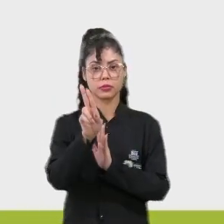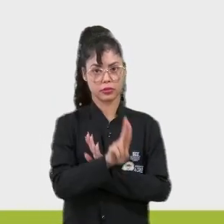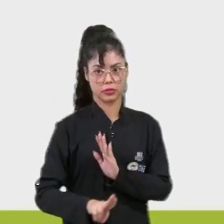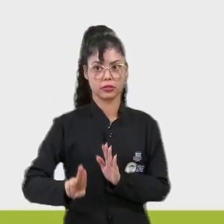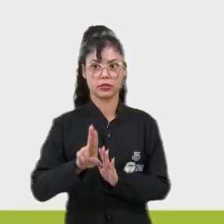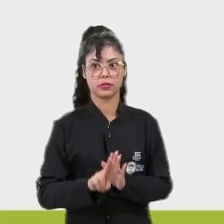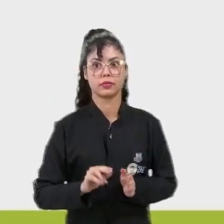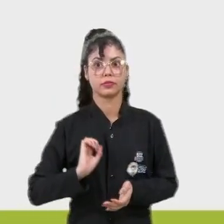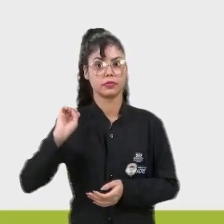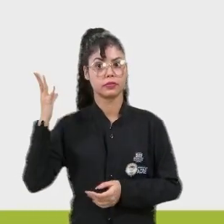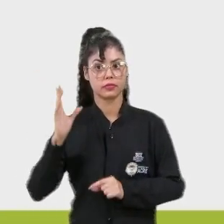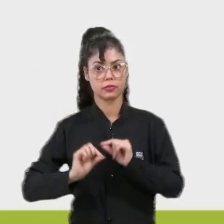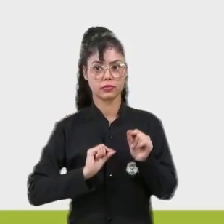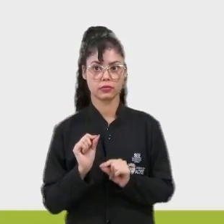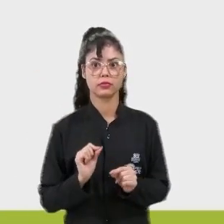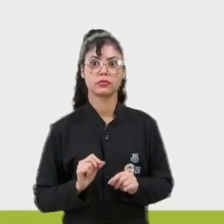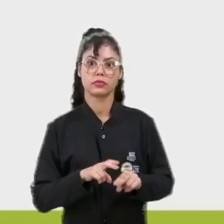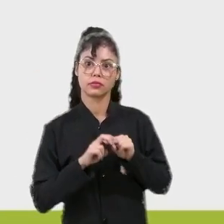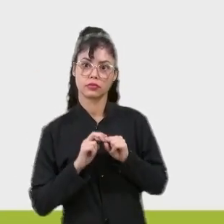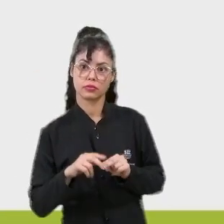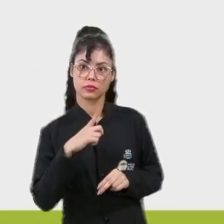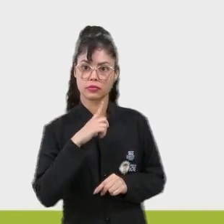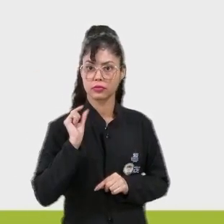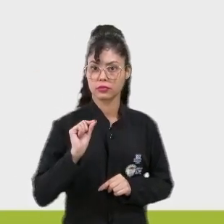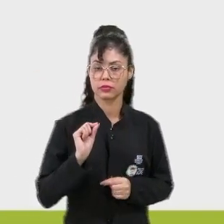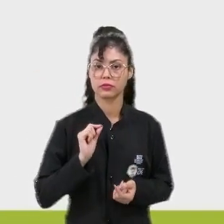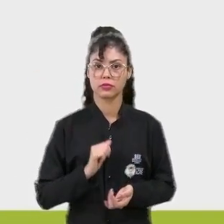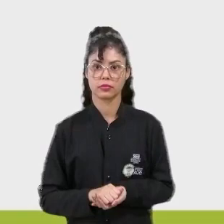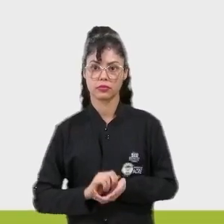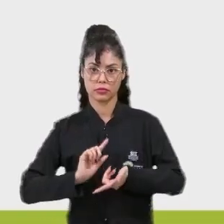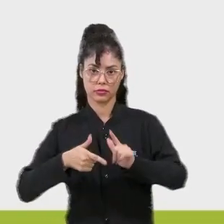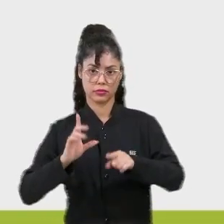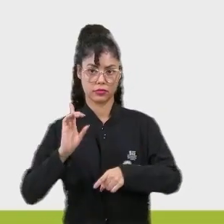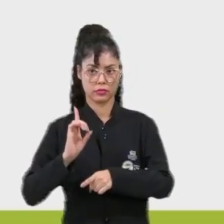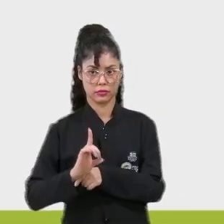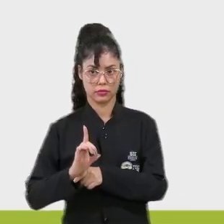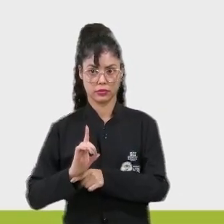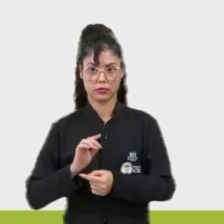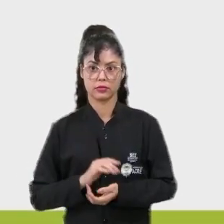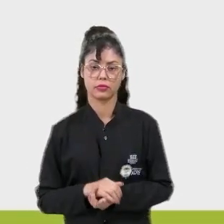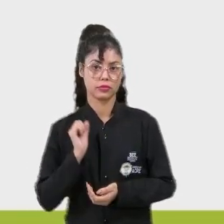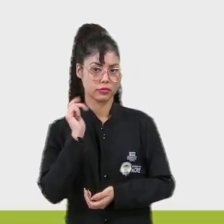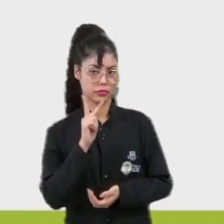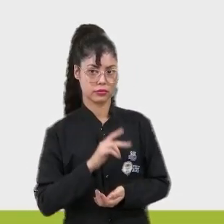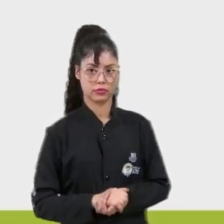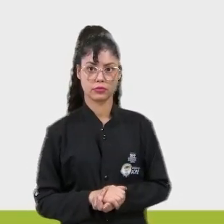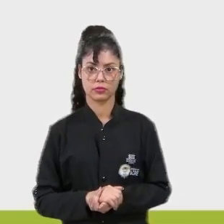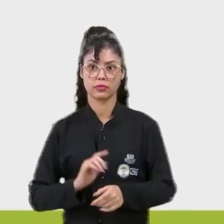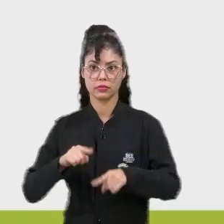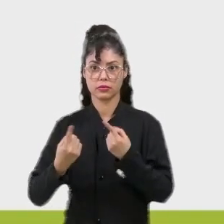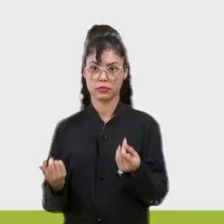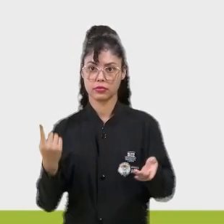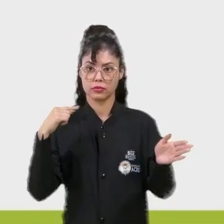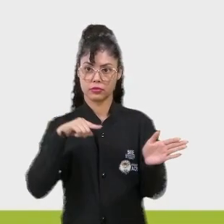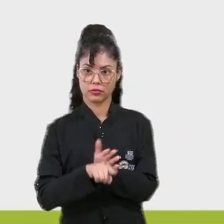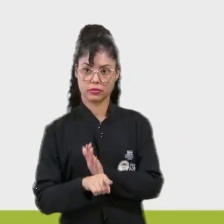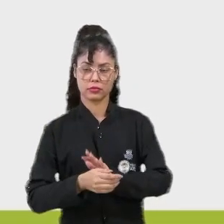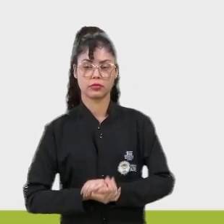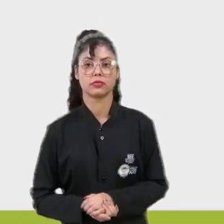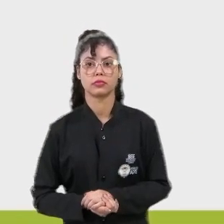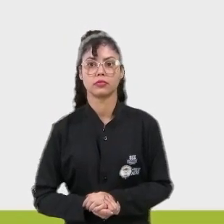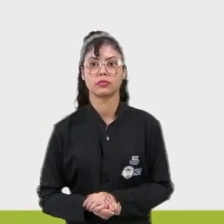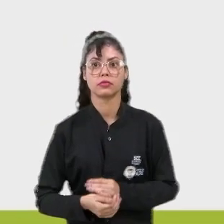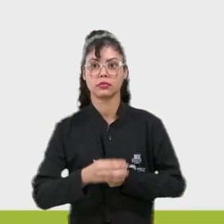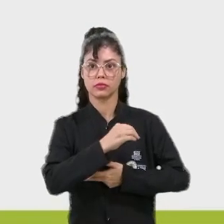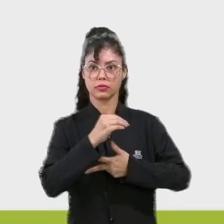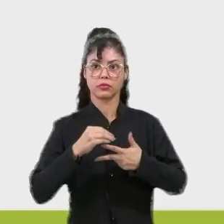utilizado. No caso, eu tenho, portanto, aí, então, pessoal, letra D, correto? Mais uma questãozinha.